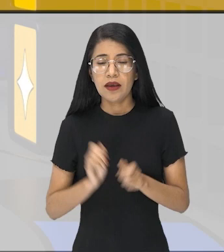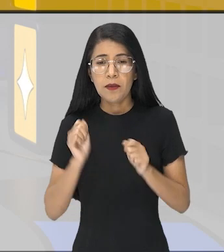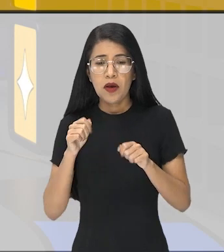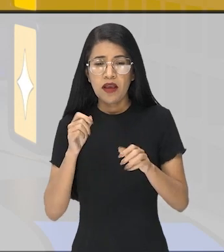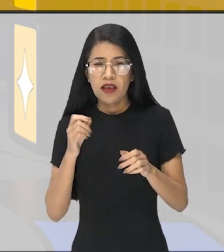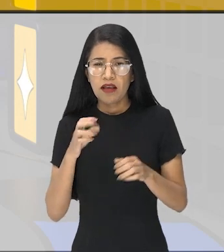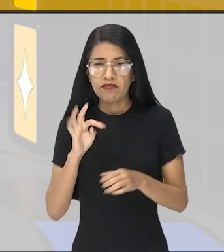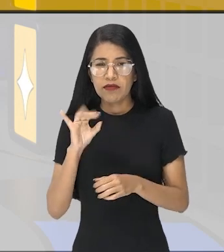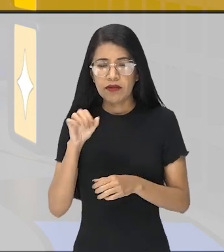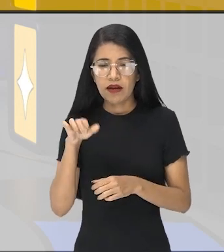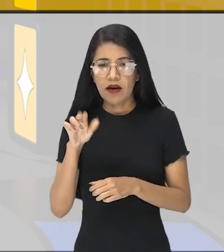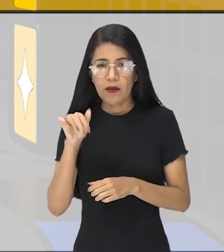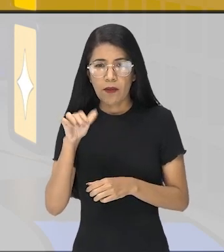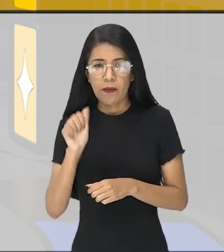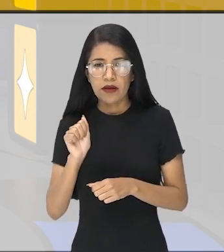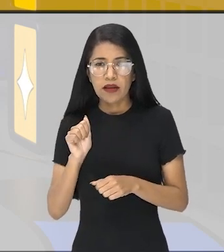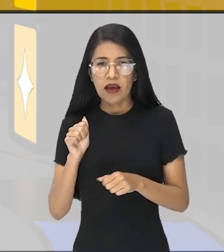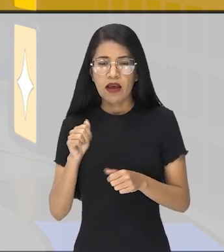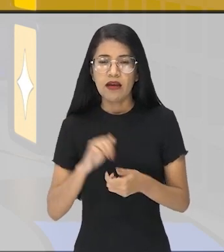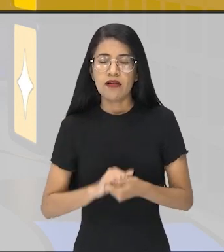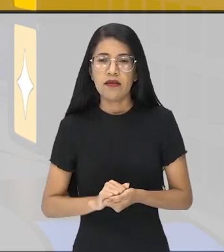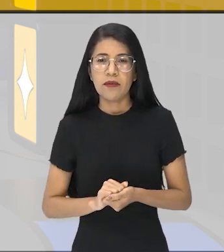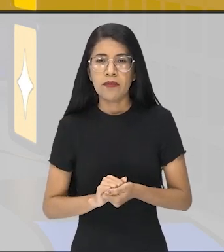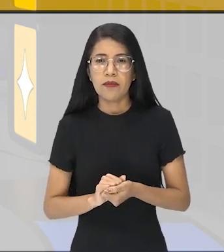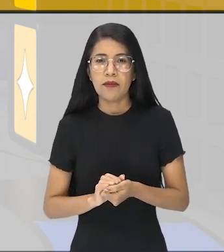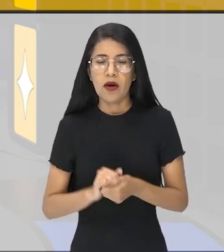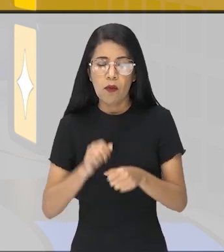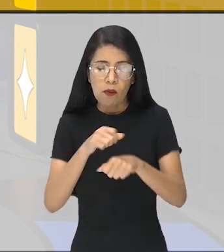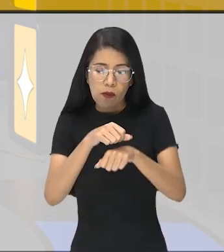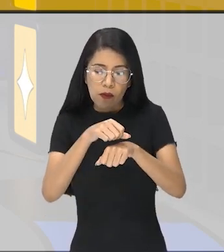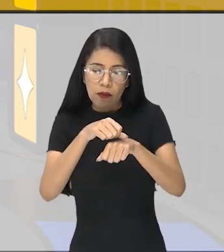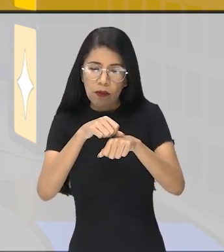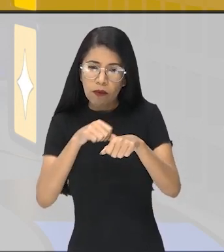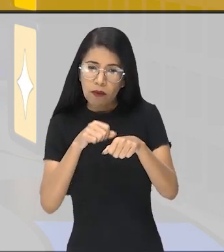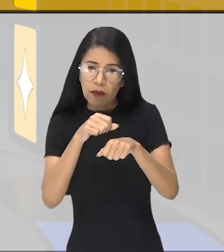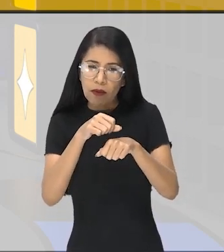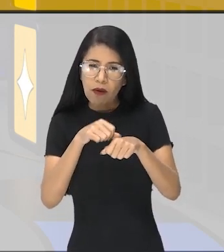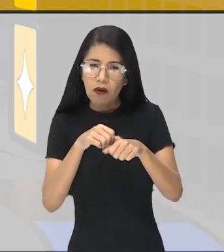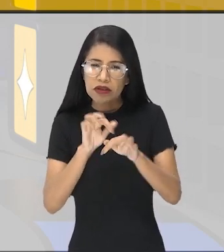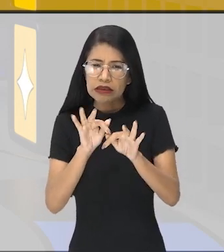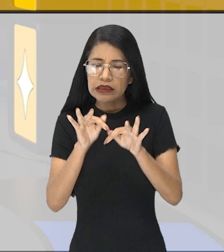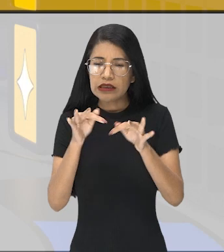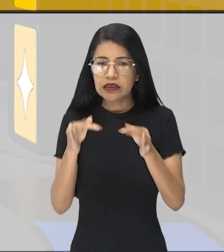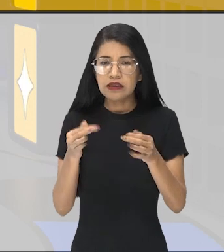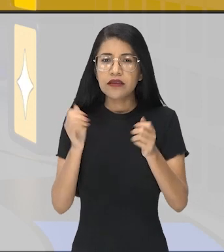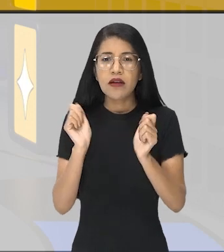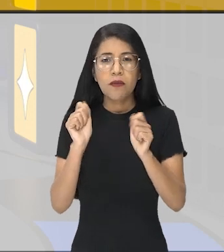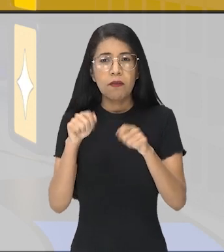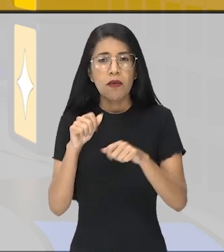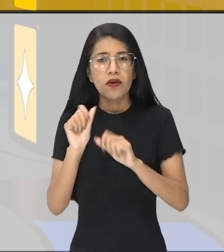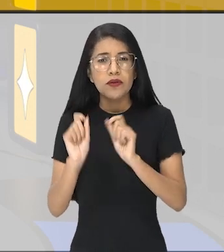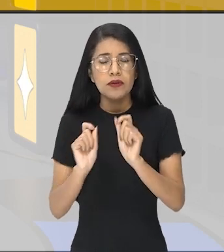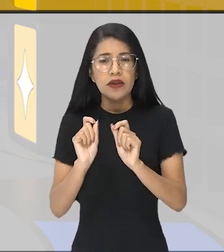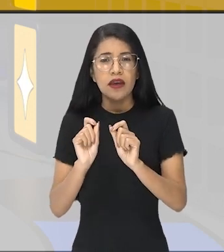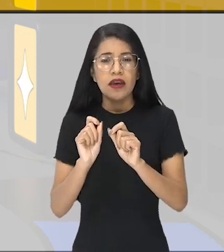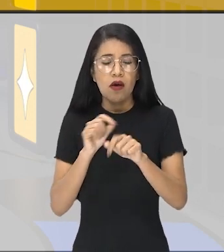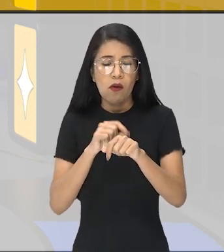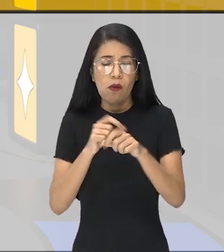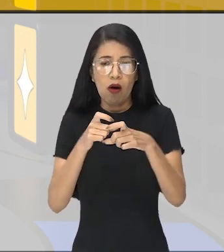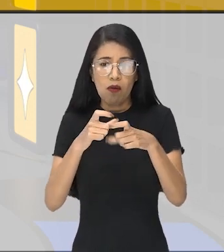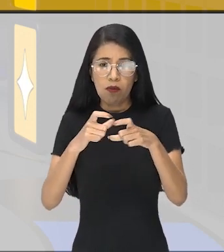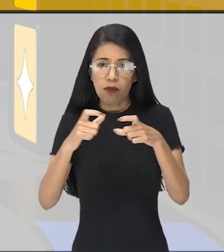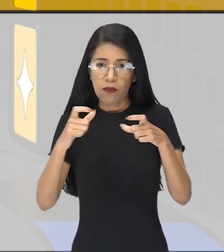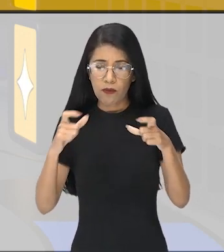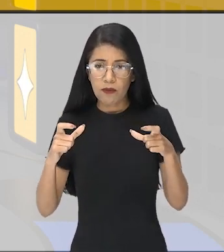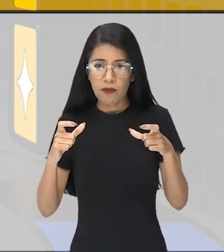aparentemente insignificantes. Um simples cortezinho, um ferimento, pode se tornar uma ferida muito grande